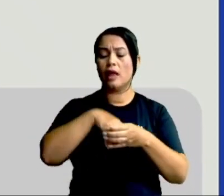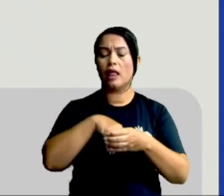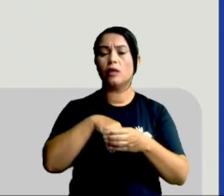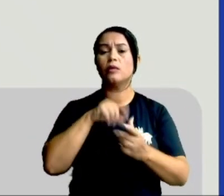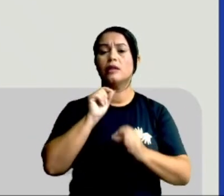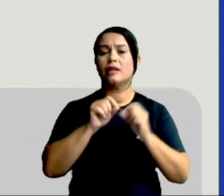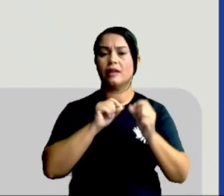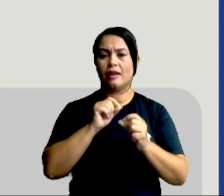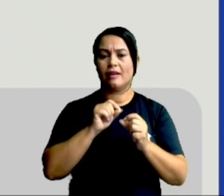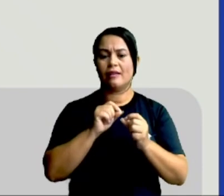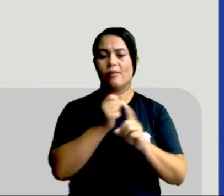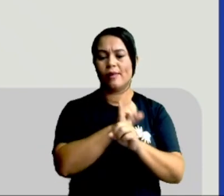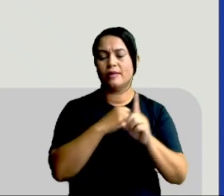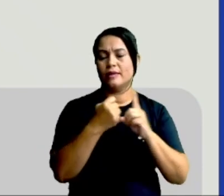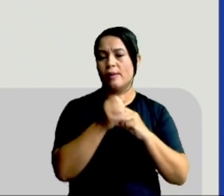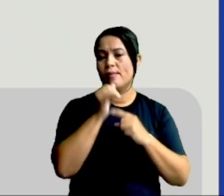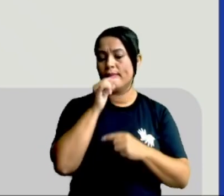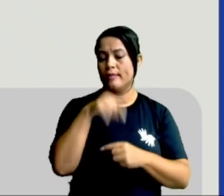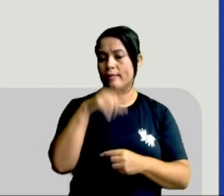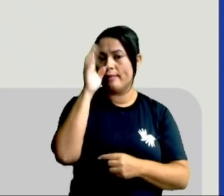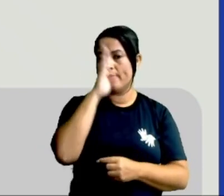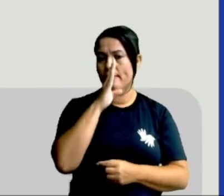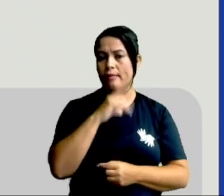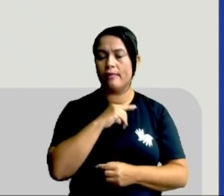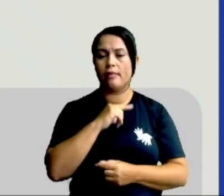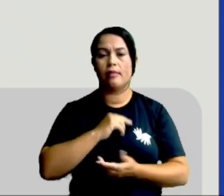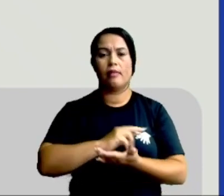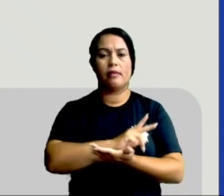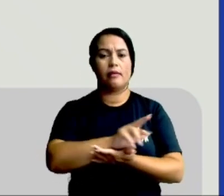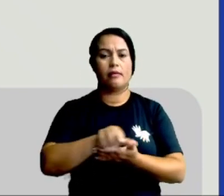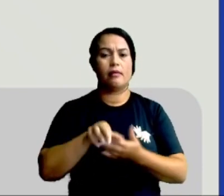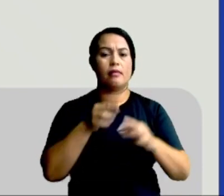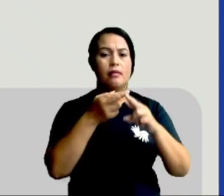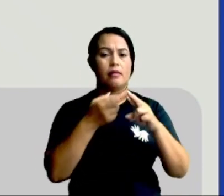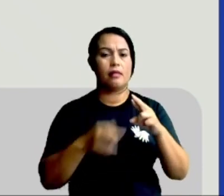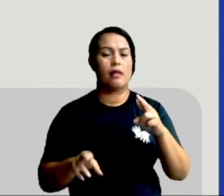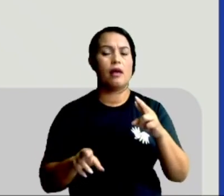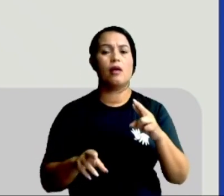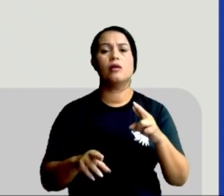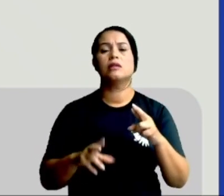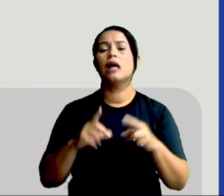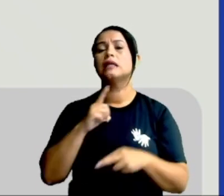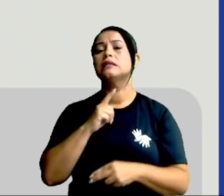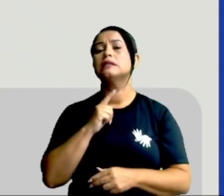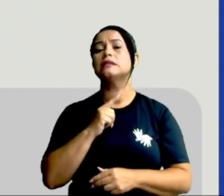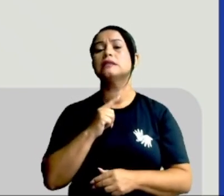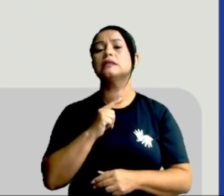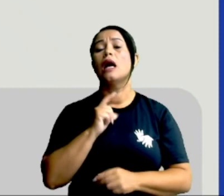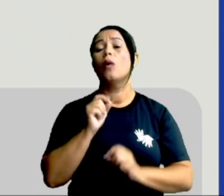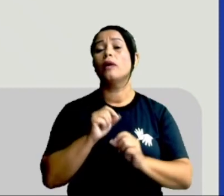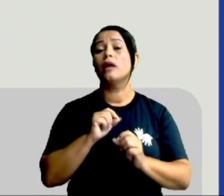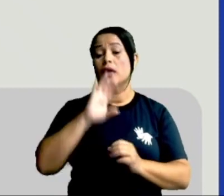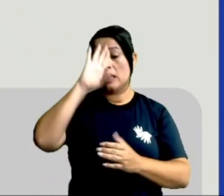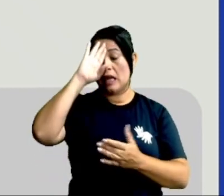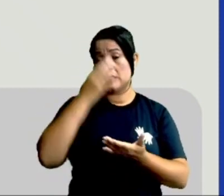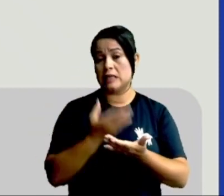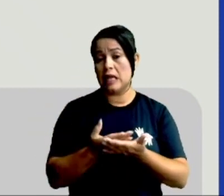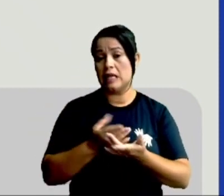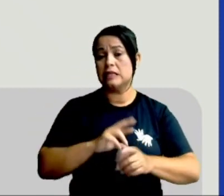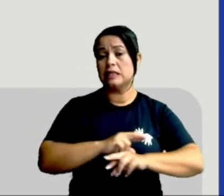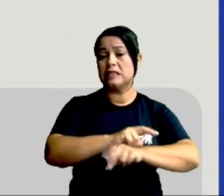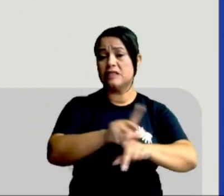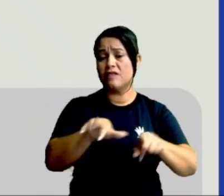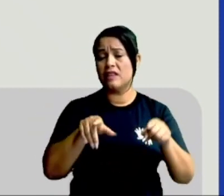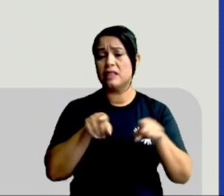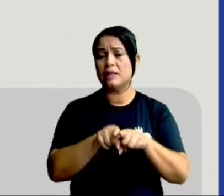sociedade. No Brasil, por exemplo, a diversidade religiosa está na presença das várias crenças